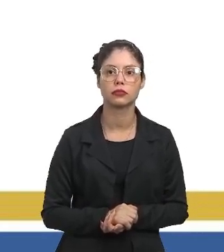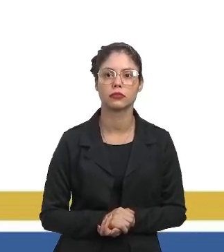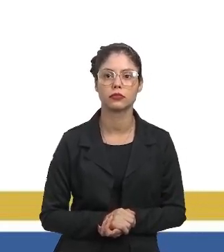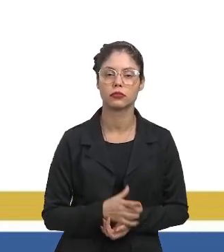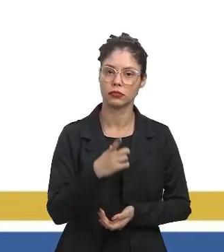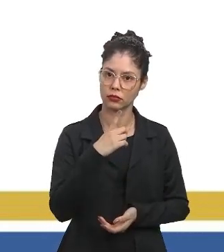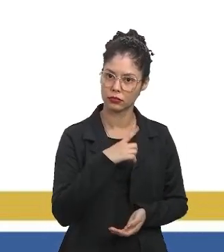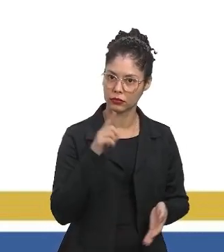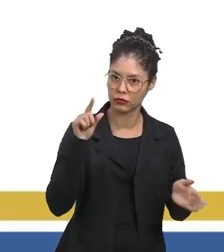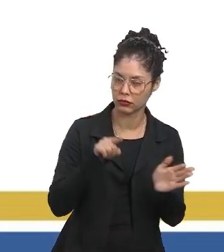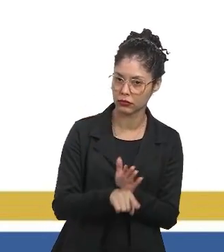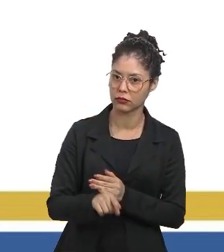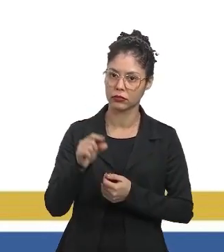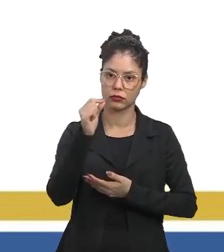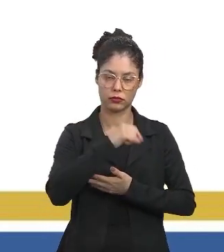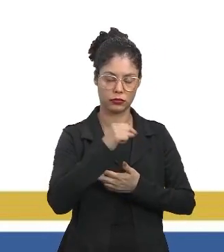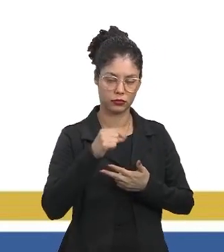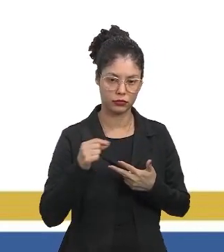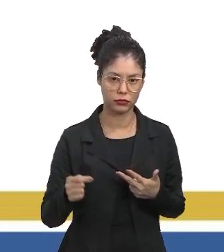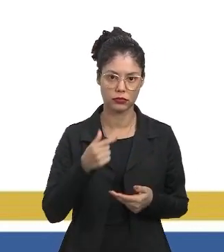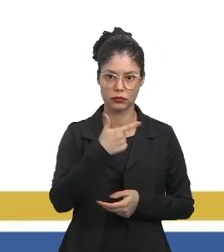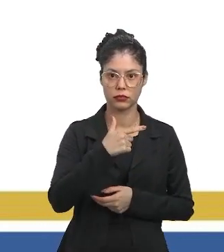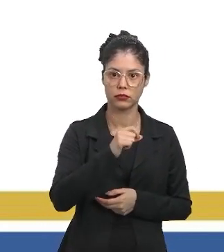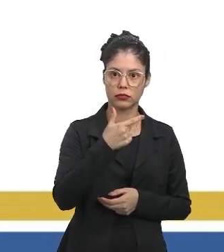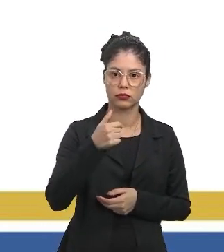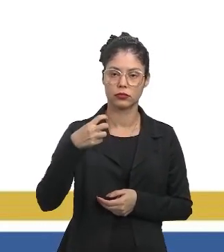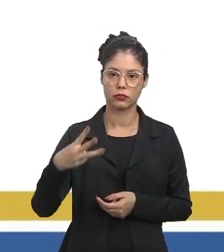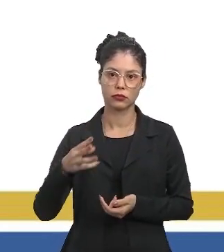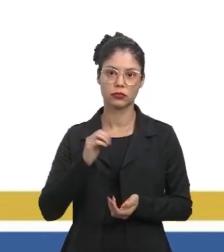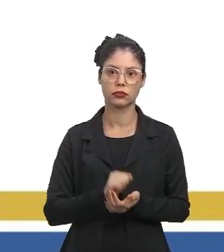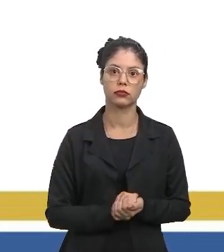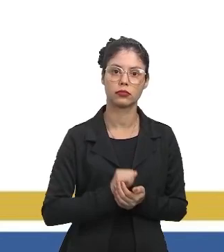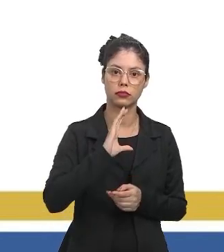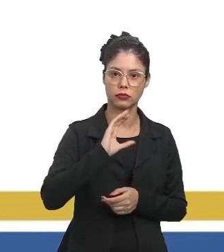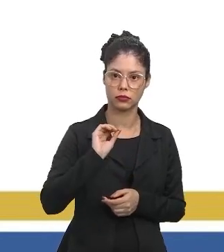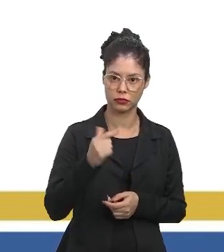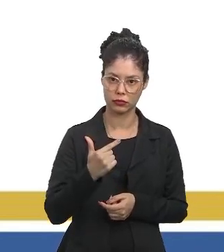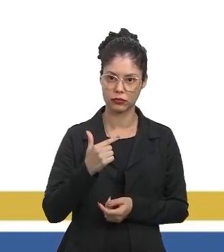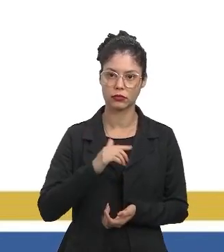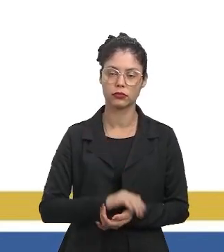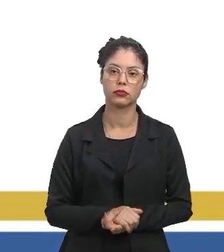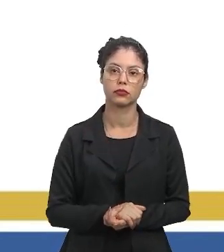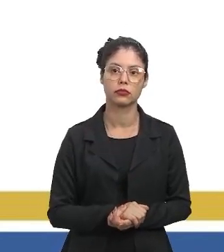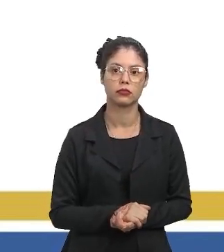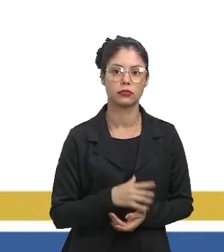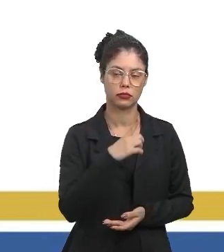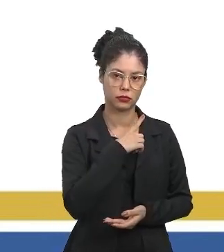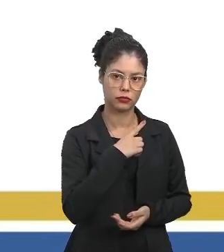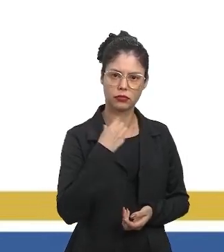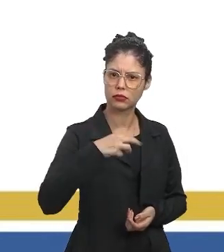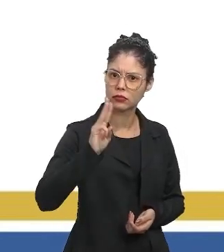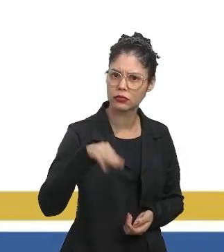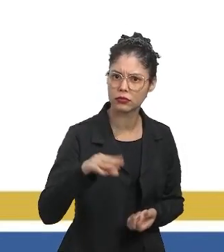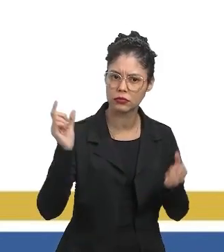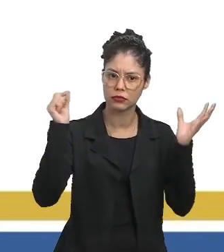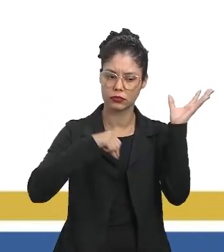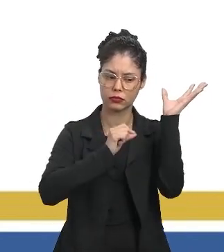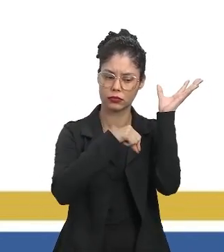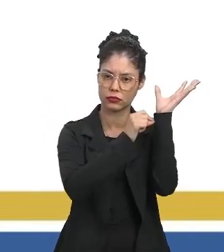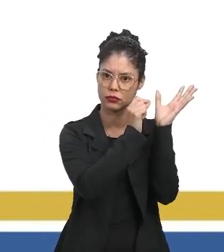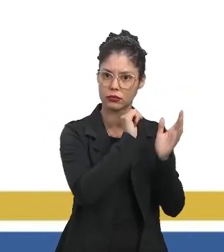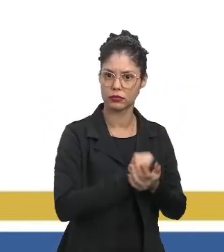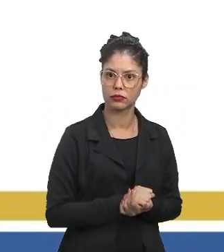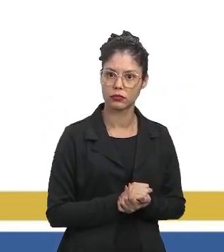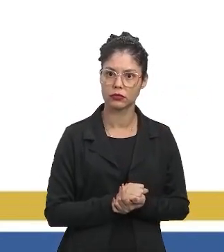Tem uma questão lá do Enem 2023 que fala de carboidratos, fala de fotossíntese. Então, quem é que faz fotossíntese? É uma